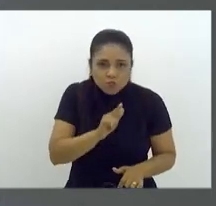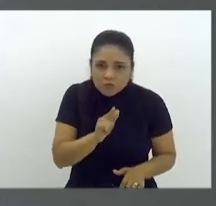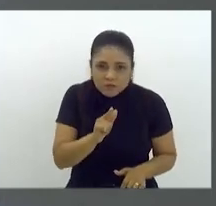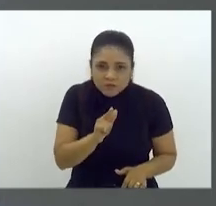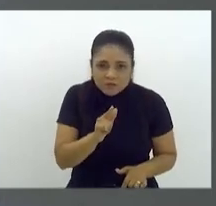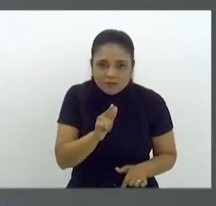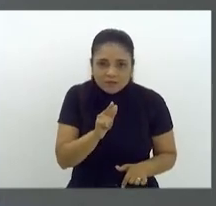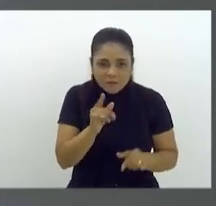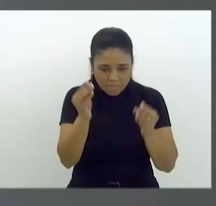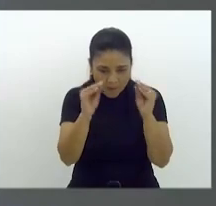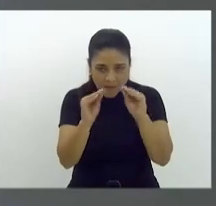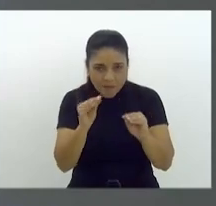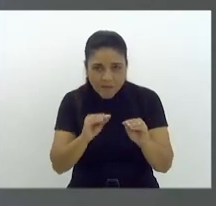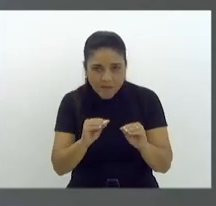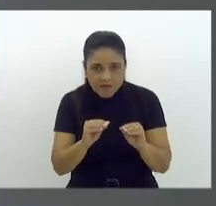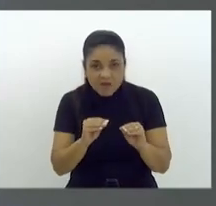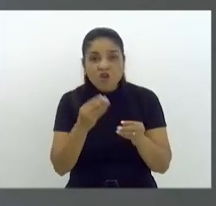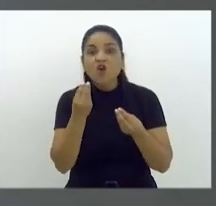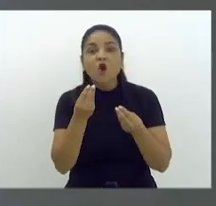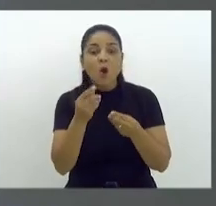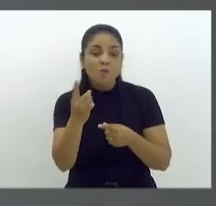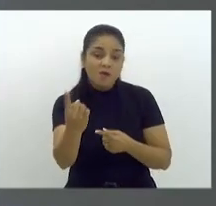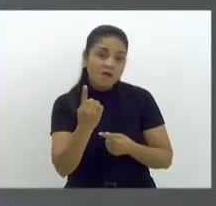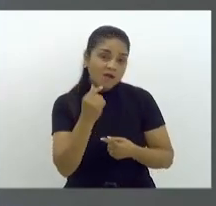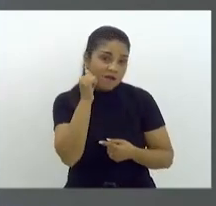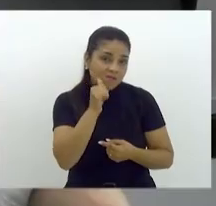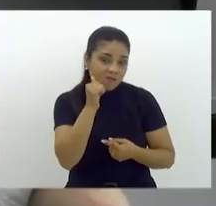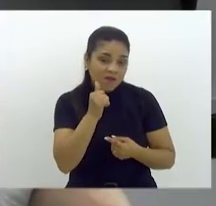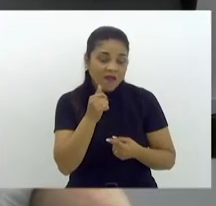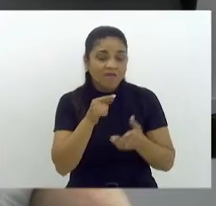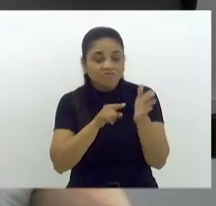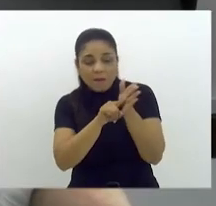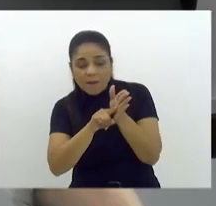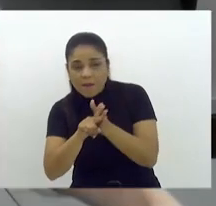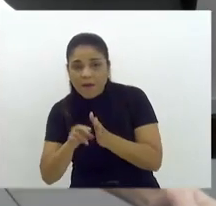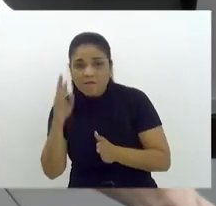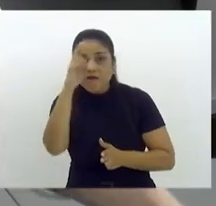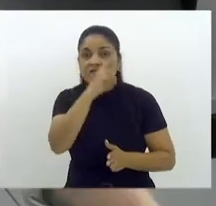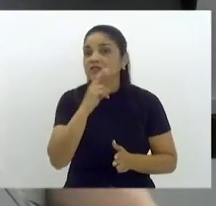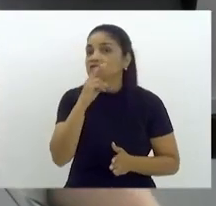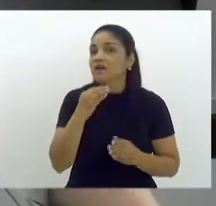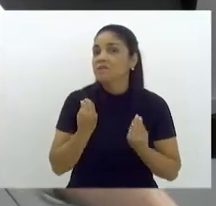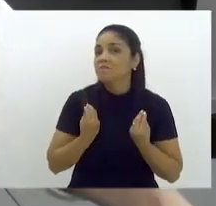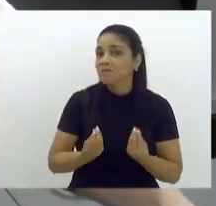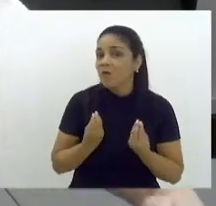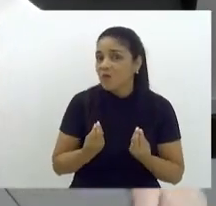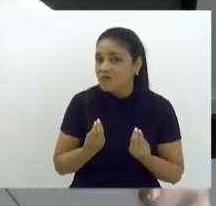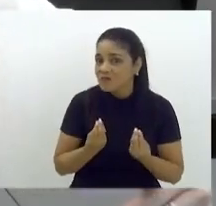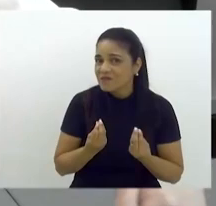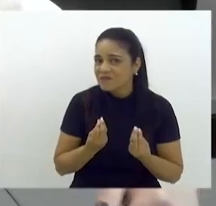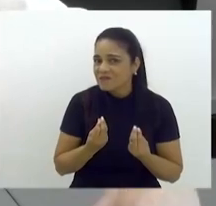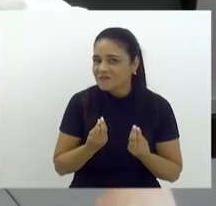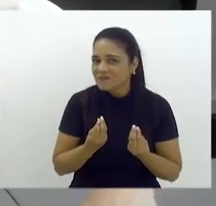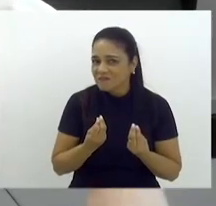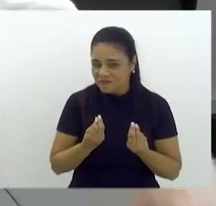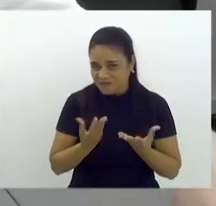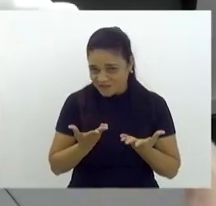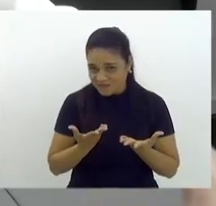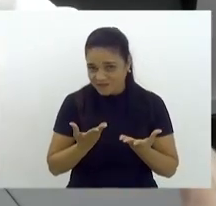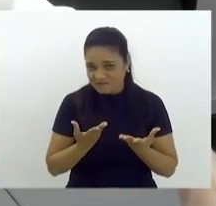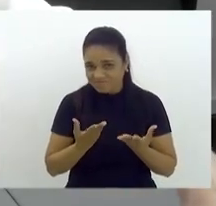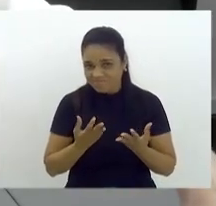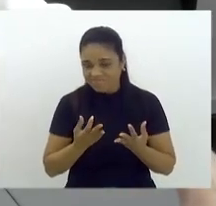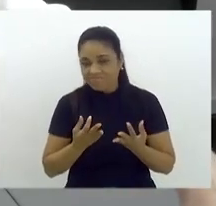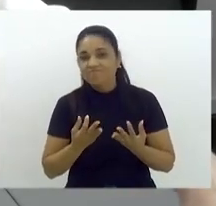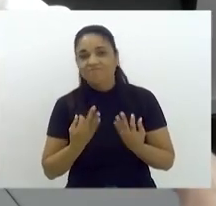seja tratada adequadamente não vai conseguir uma investigação realmente profícua né e com as